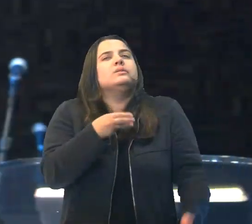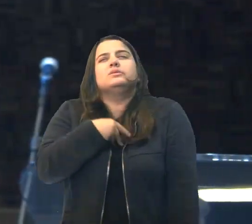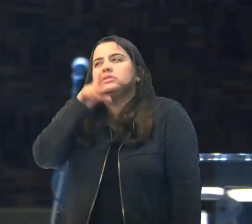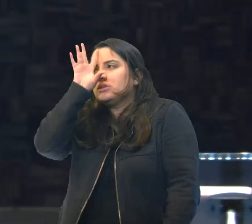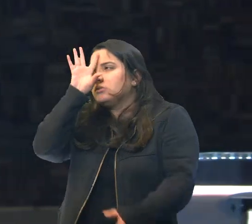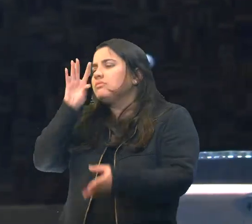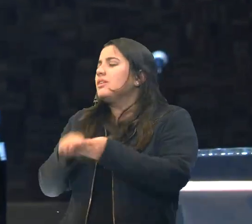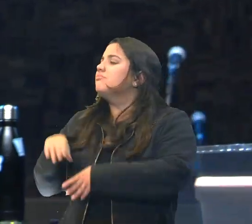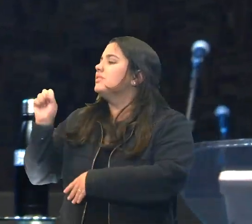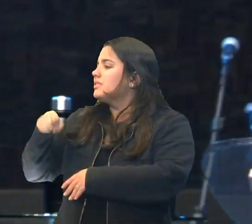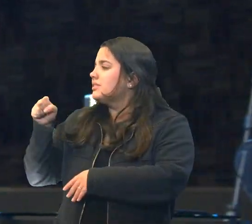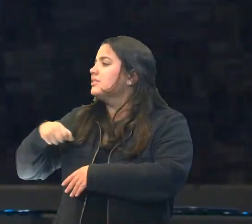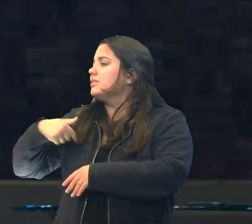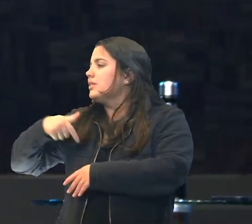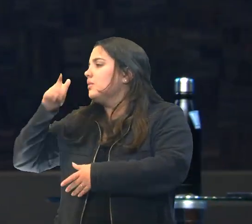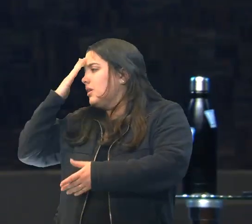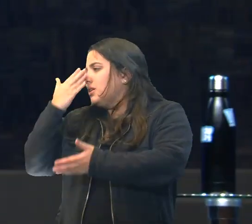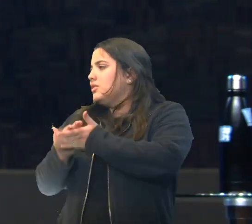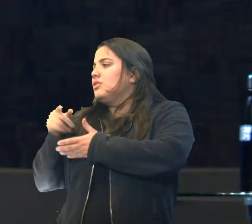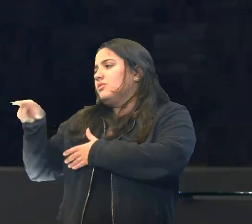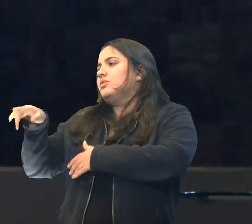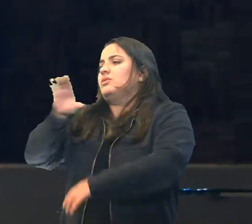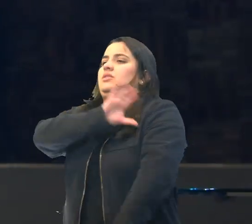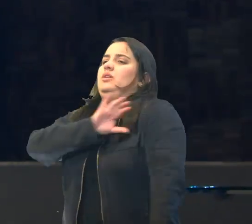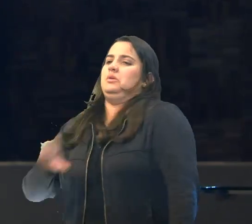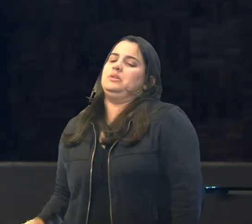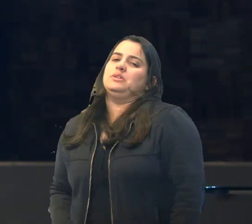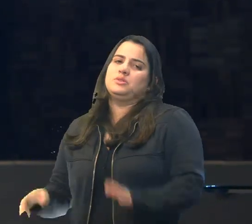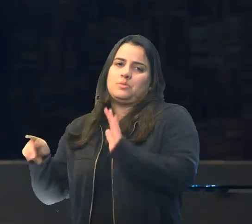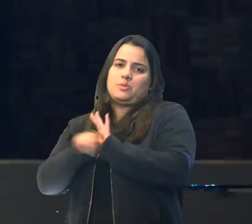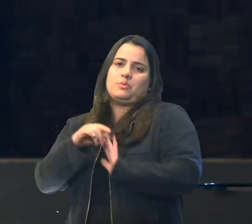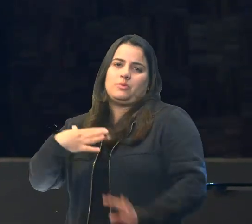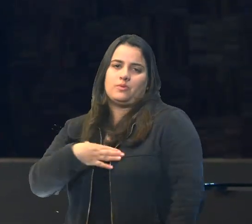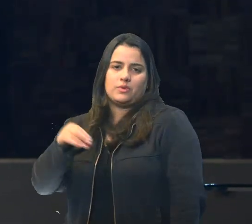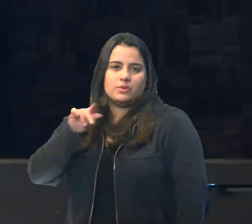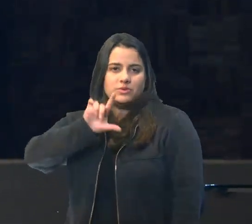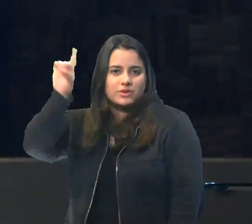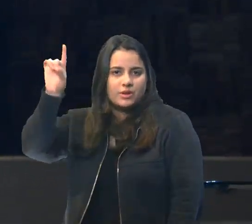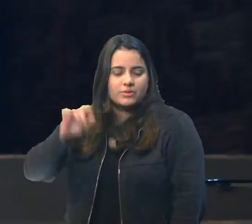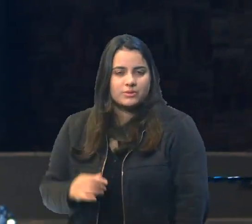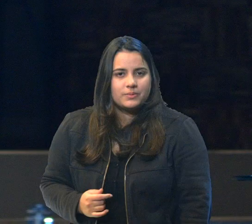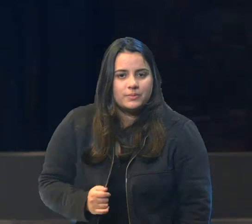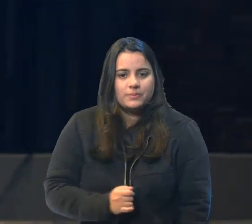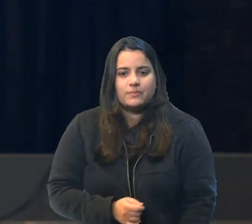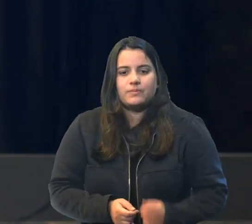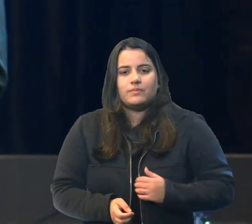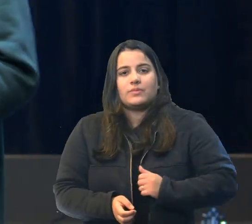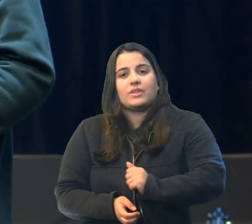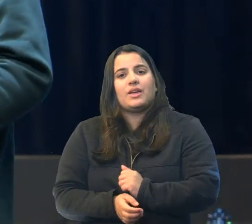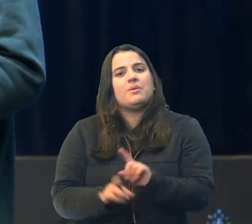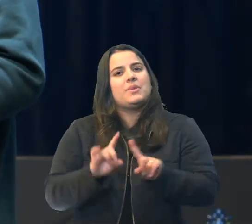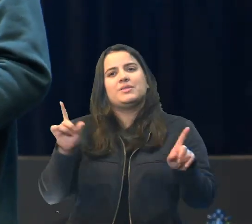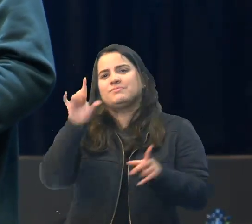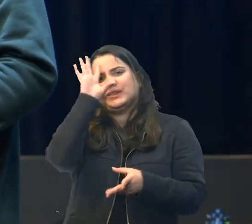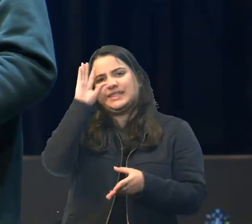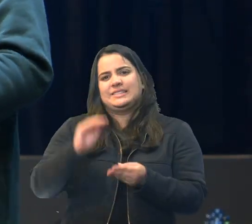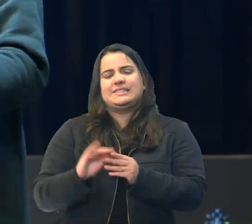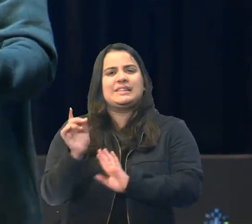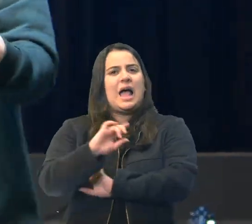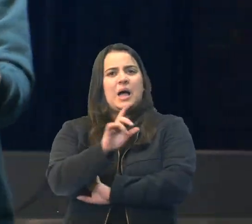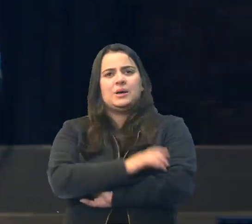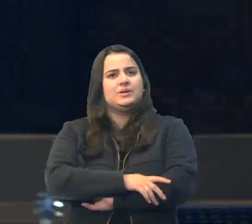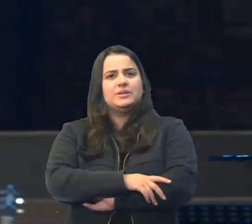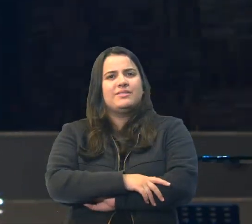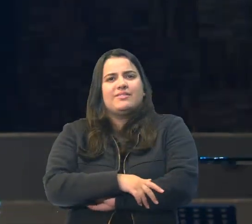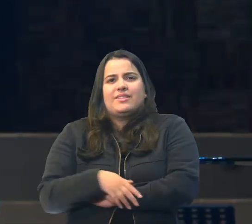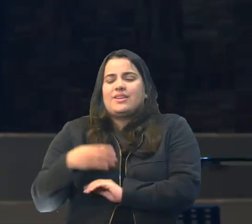e fala assim, Jesus, eu creio que tu és o Cristo que havia de vir ao mundo. Mas mesmo assim ela não tinha entendido totalmente ainda, porque ela